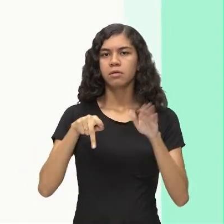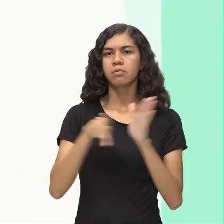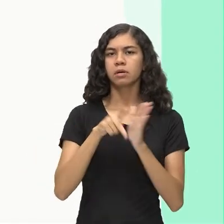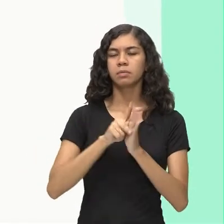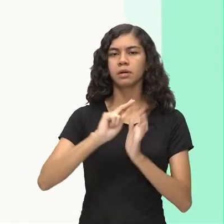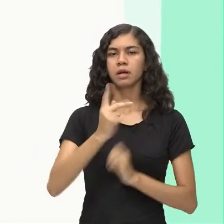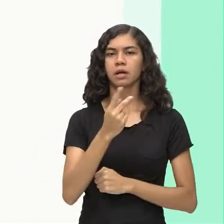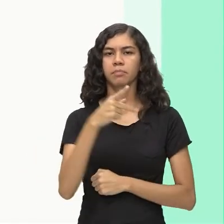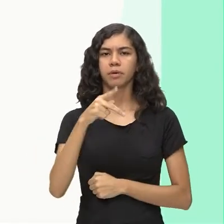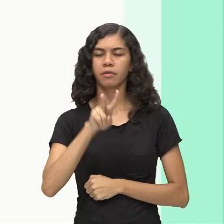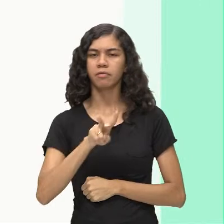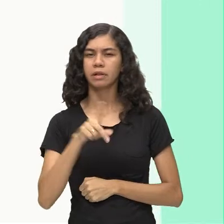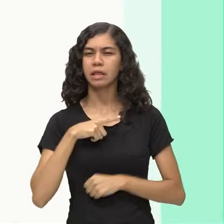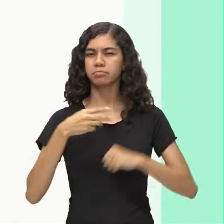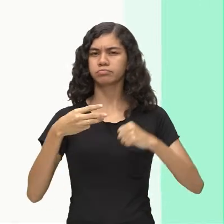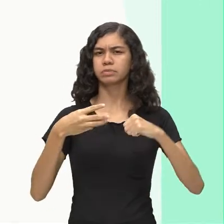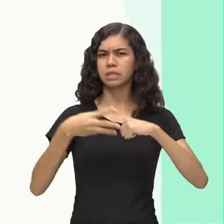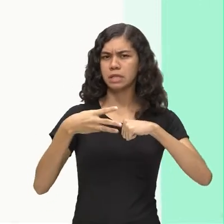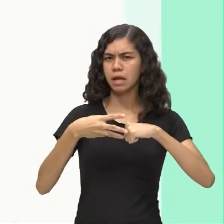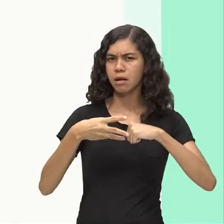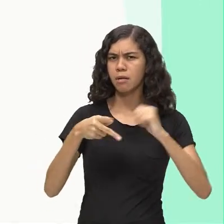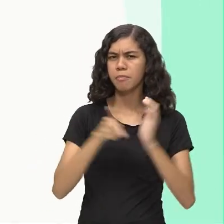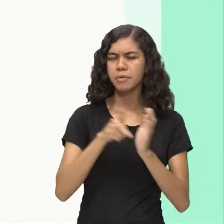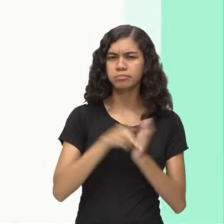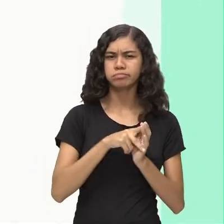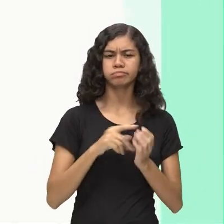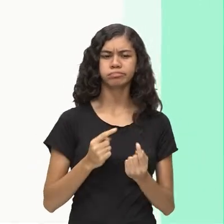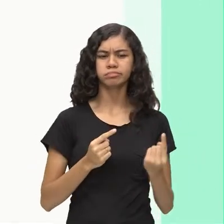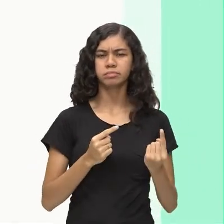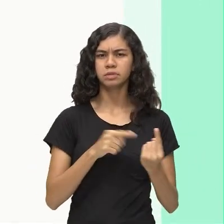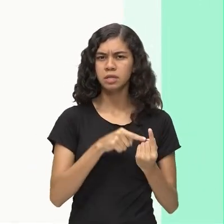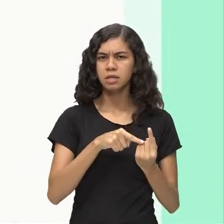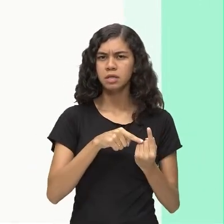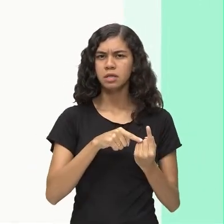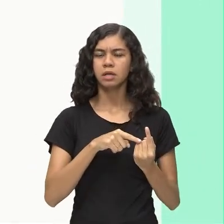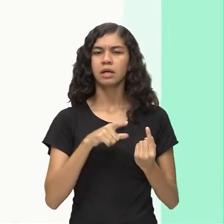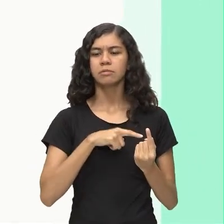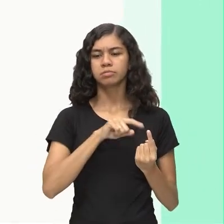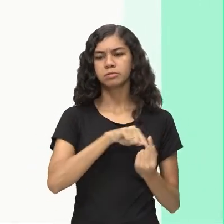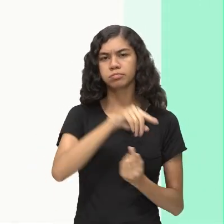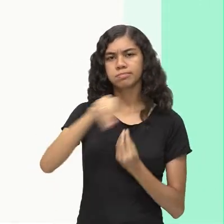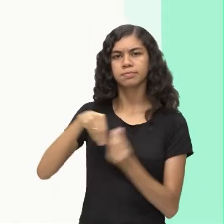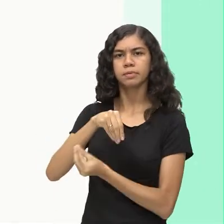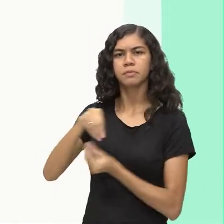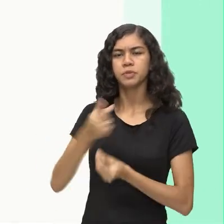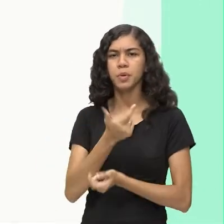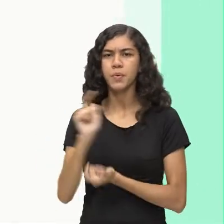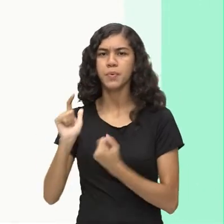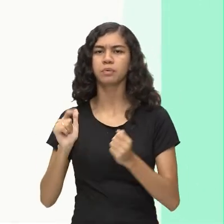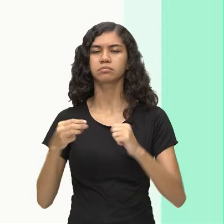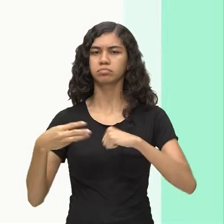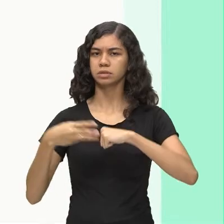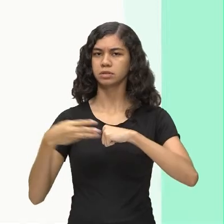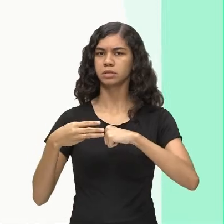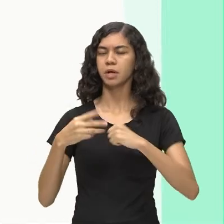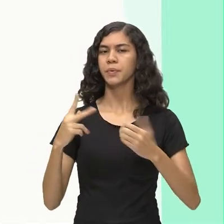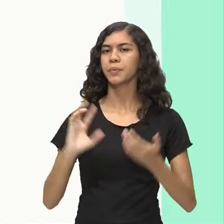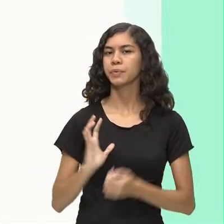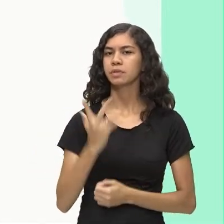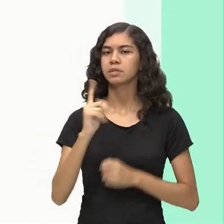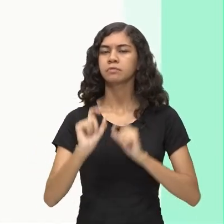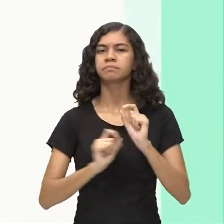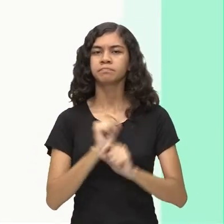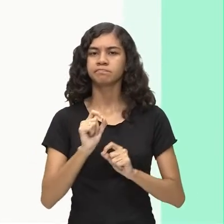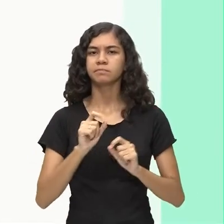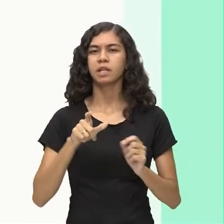vai se alojar no meio das células sadias. Algumas semanas mais tarde, o que vai acontecer é que ela vai